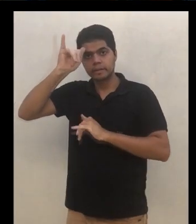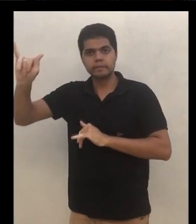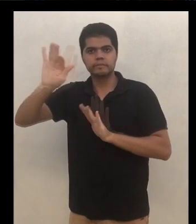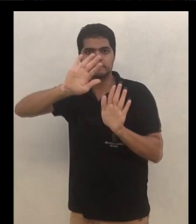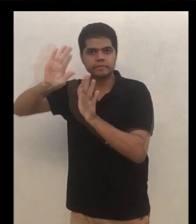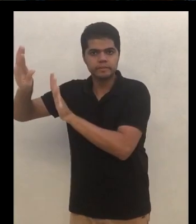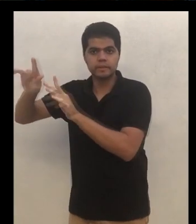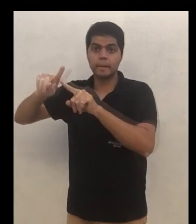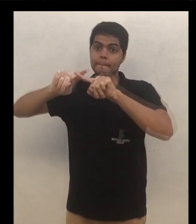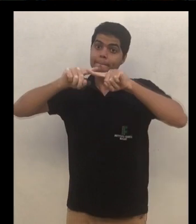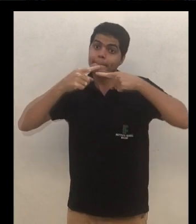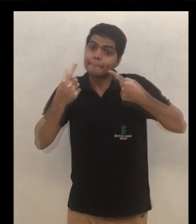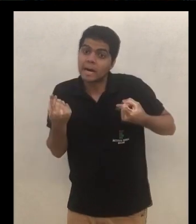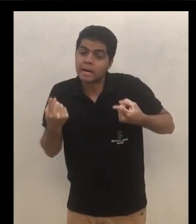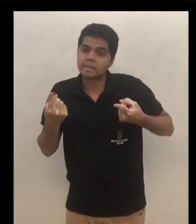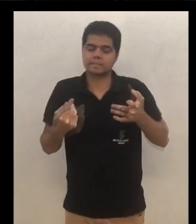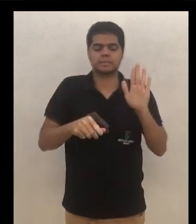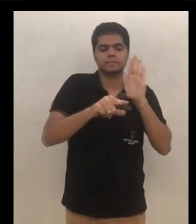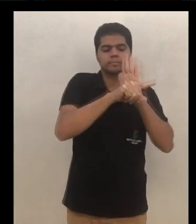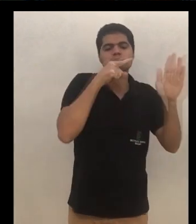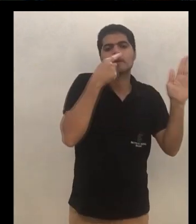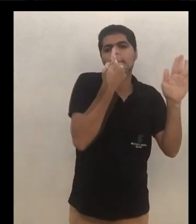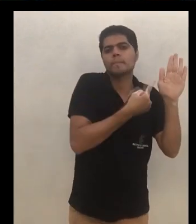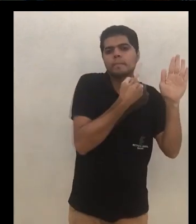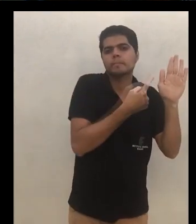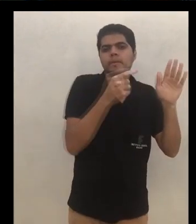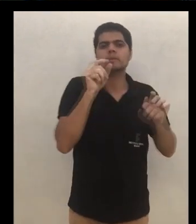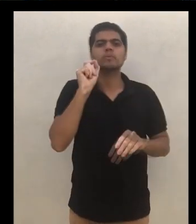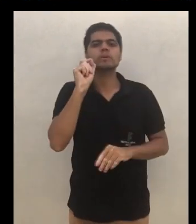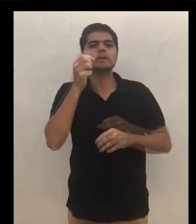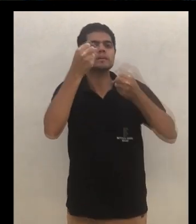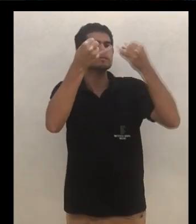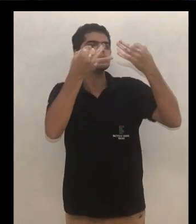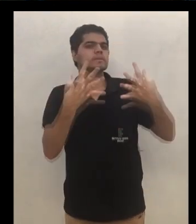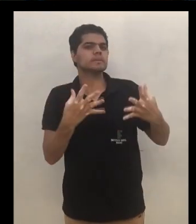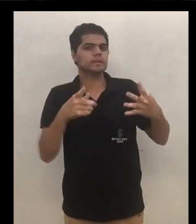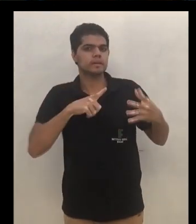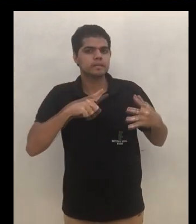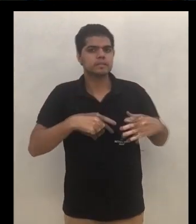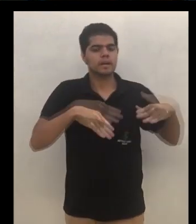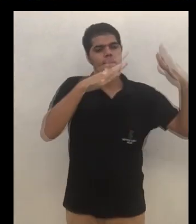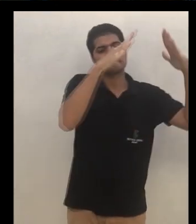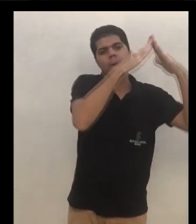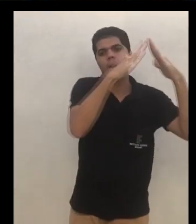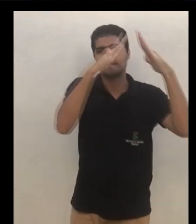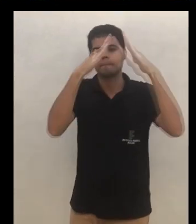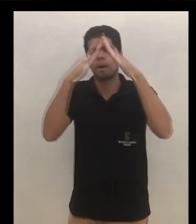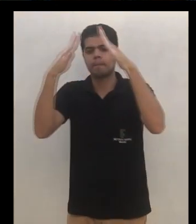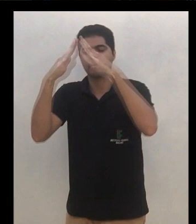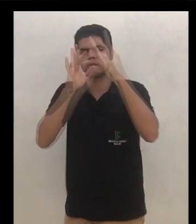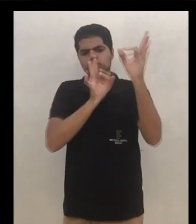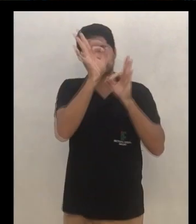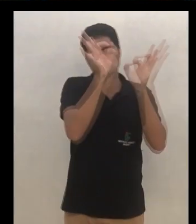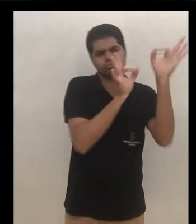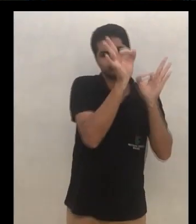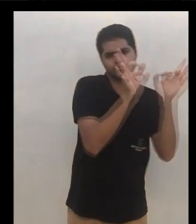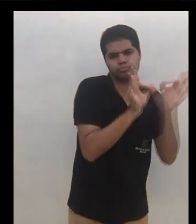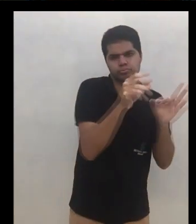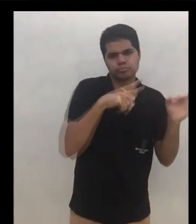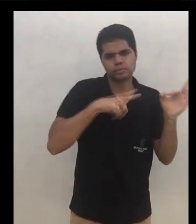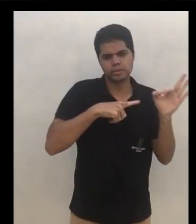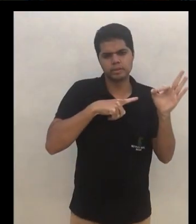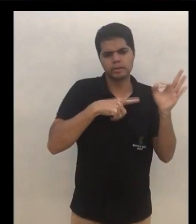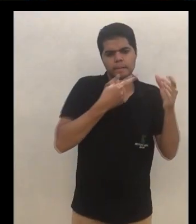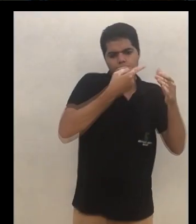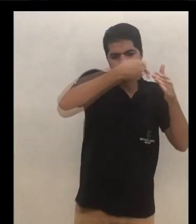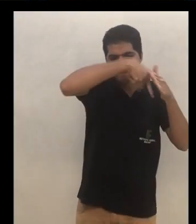evitados. Porém, no primeiro parágrafo diz o seguinte, que instalações devem ser facultadas a ele a possibilidade